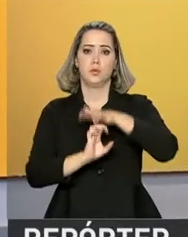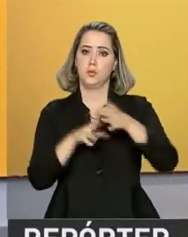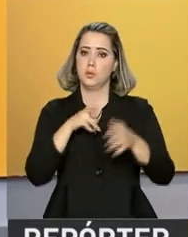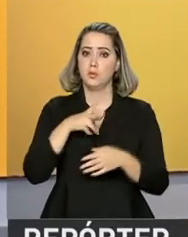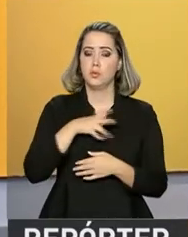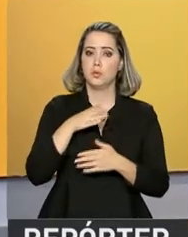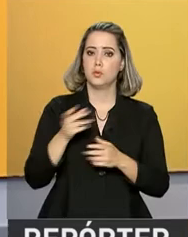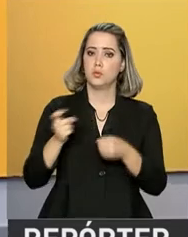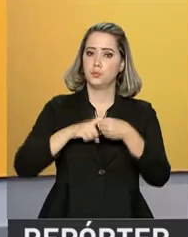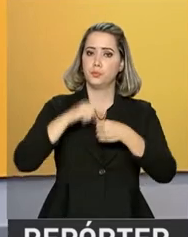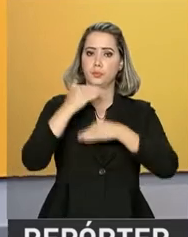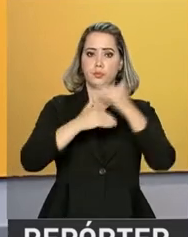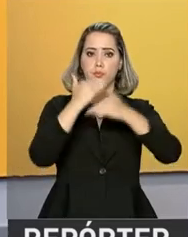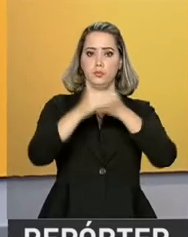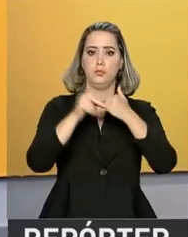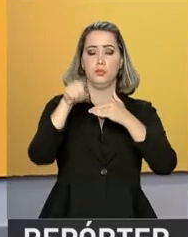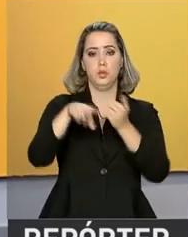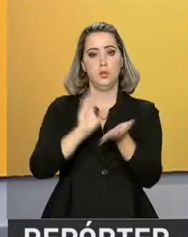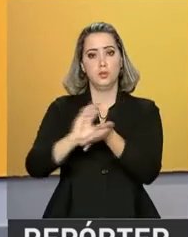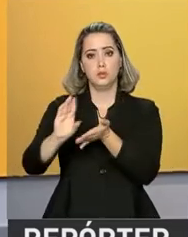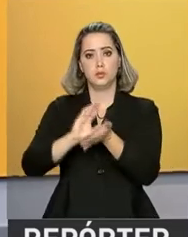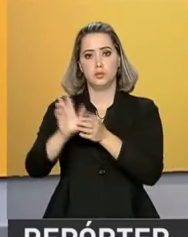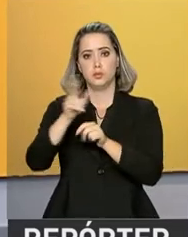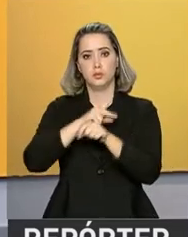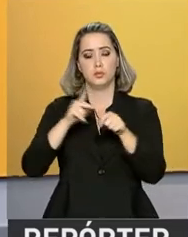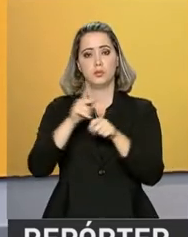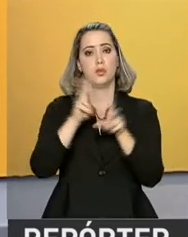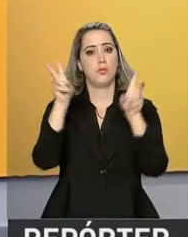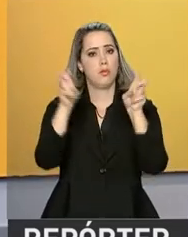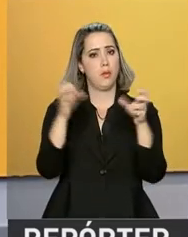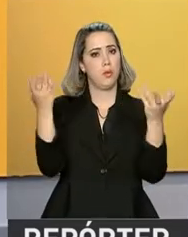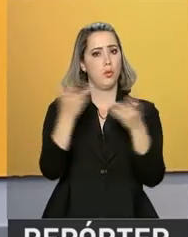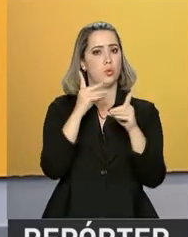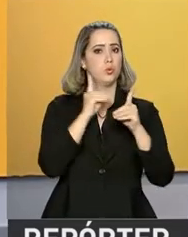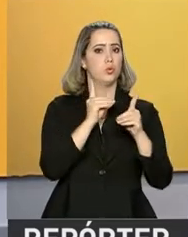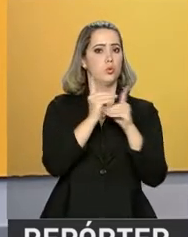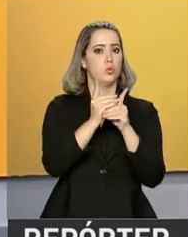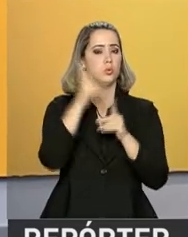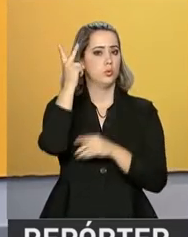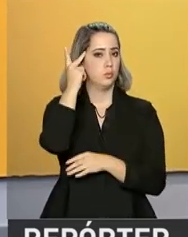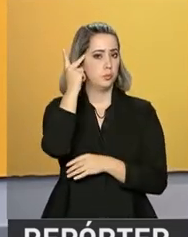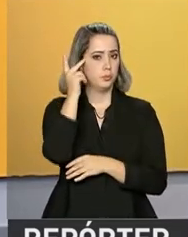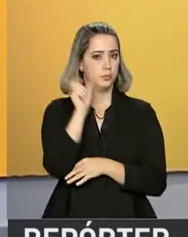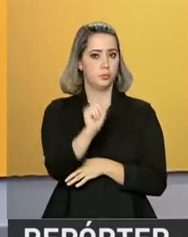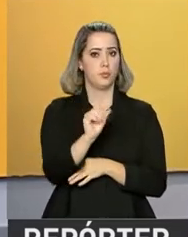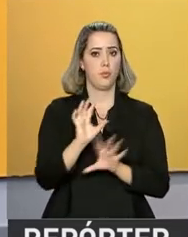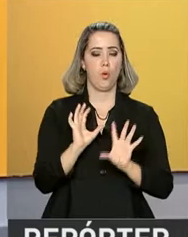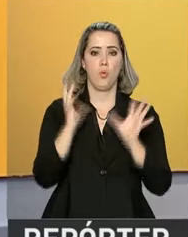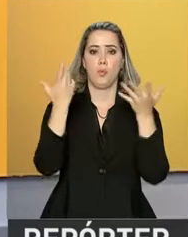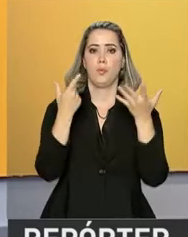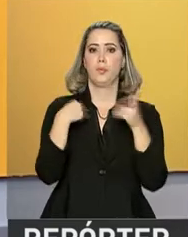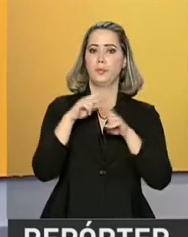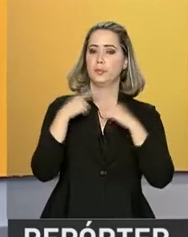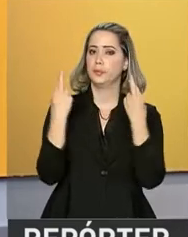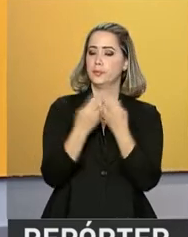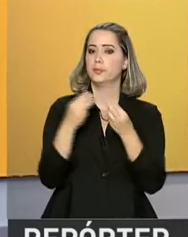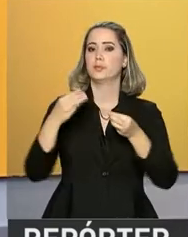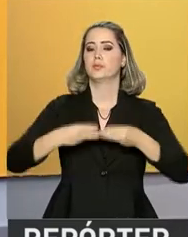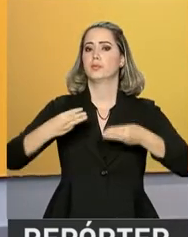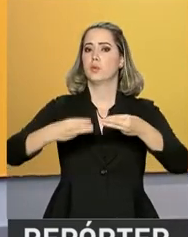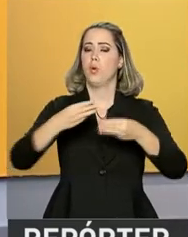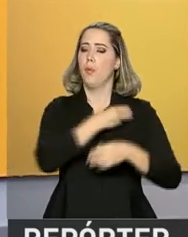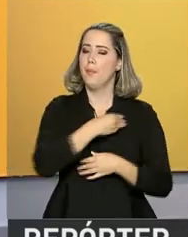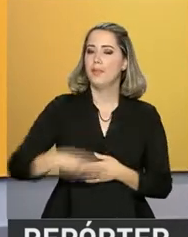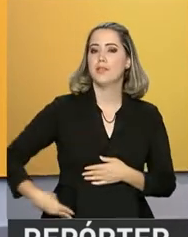na retomada do crescimento e nos investimentos do país foram tema de um encontro hoje em São Paulo. O evento reuniu o ministro